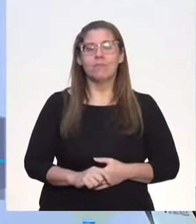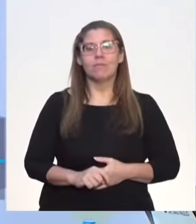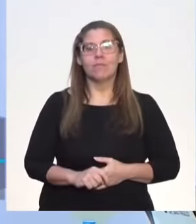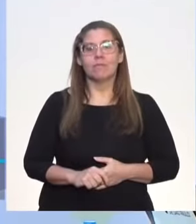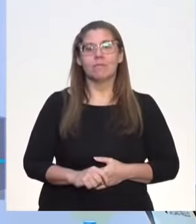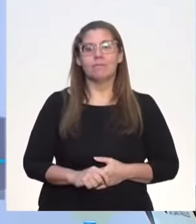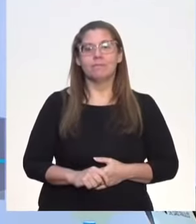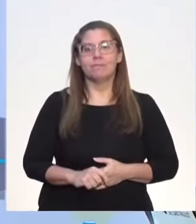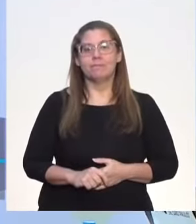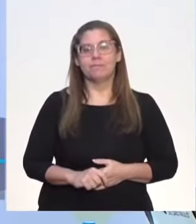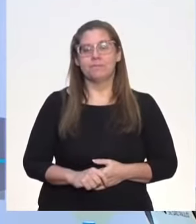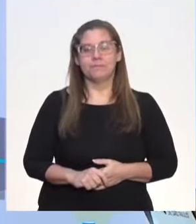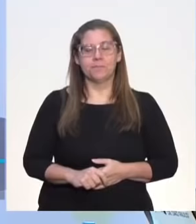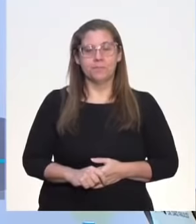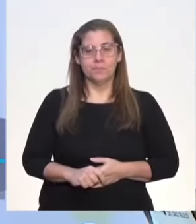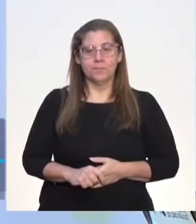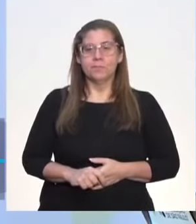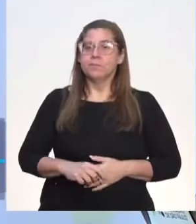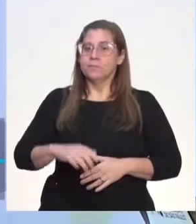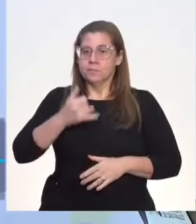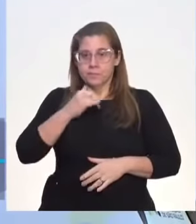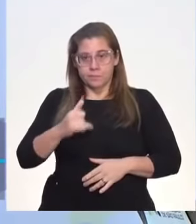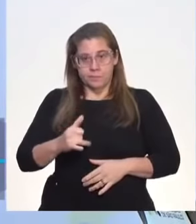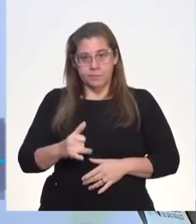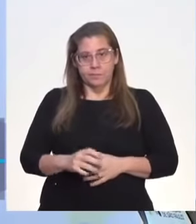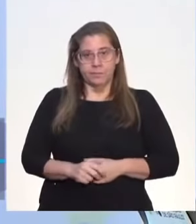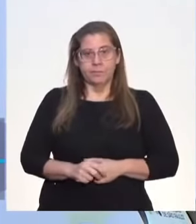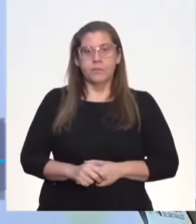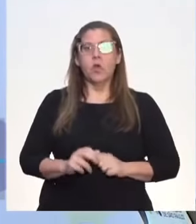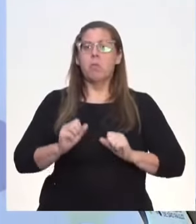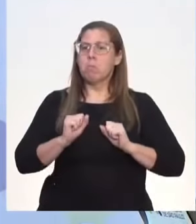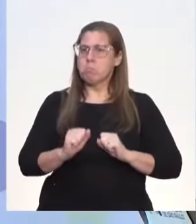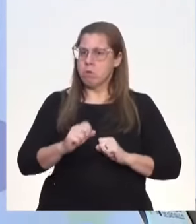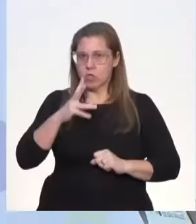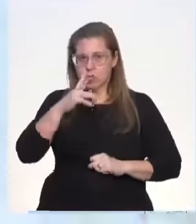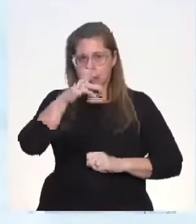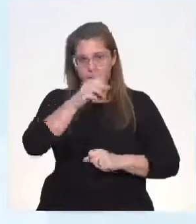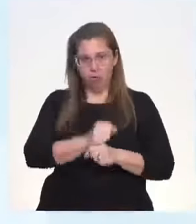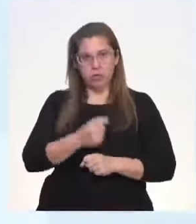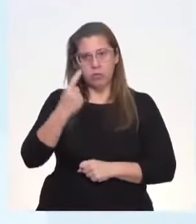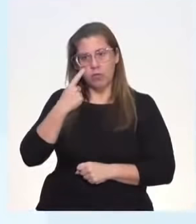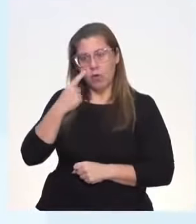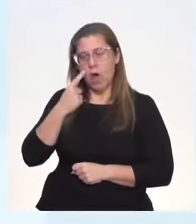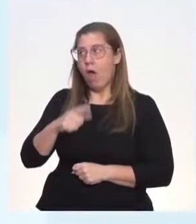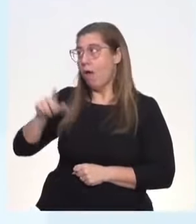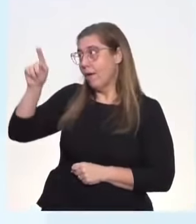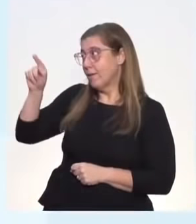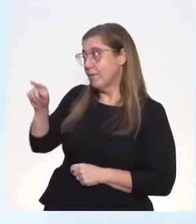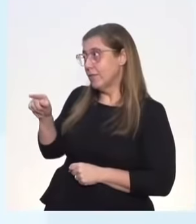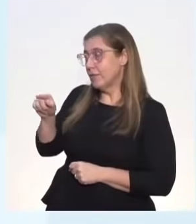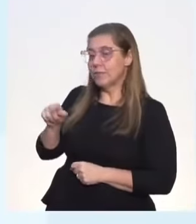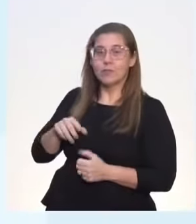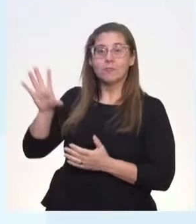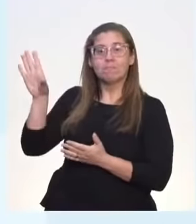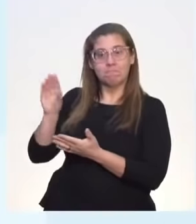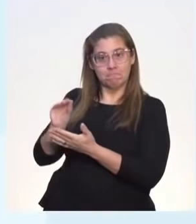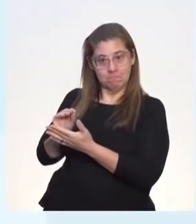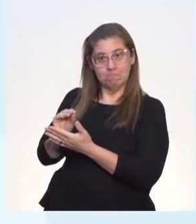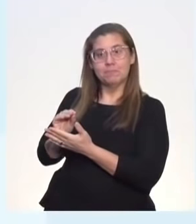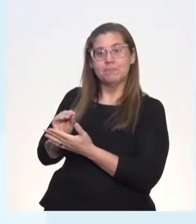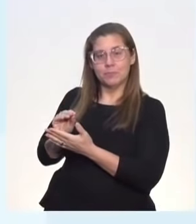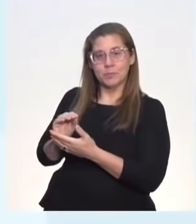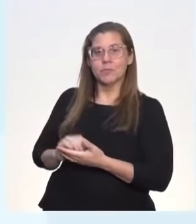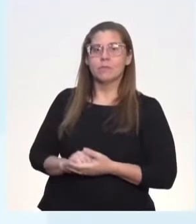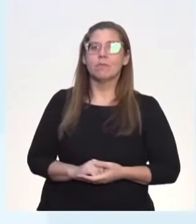potencial gravitacional a energia potencial gravitacional vamos ao destaque é para o aluno fazer aquela aquela anotação a energia potencial